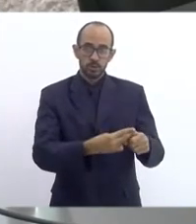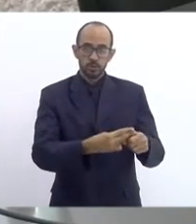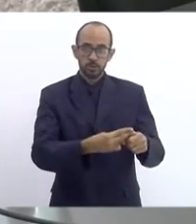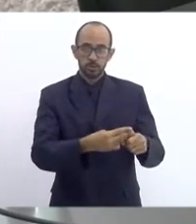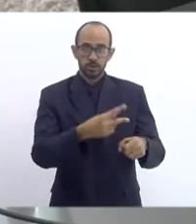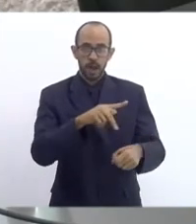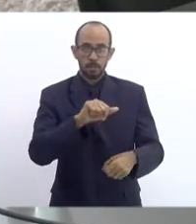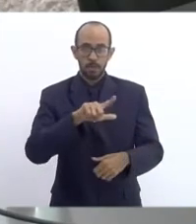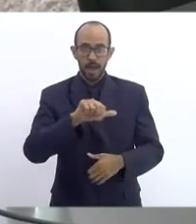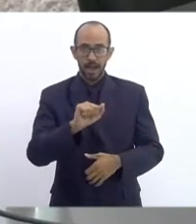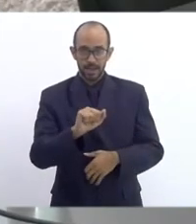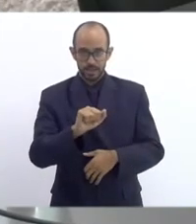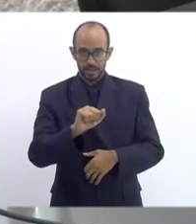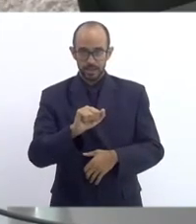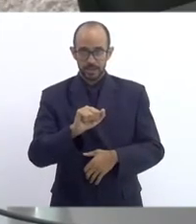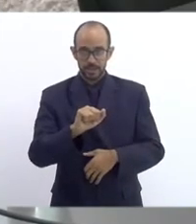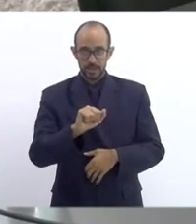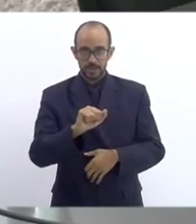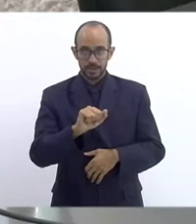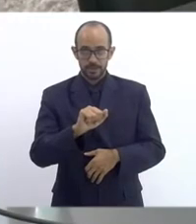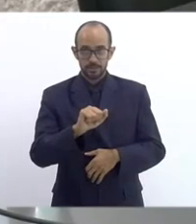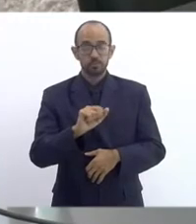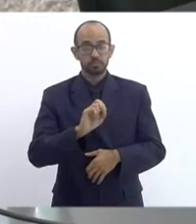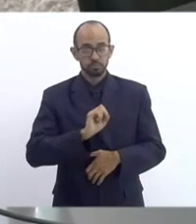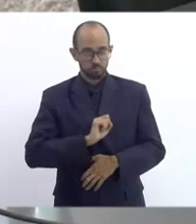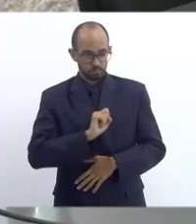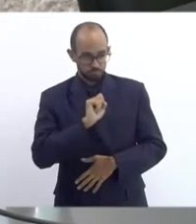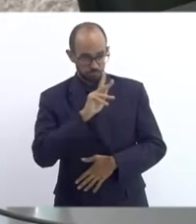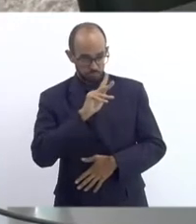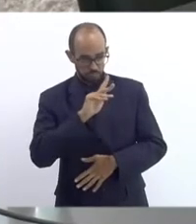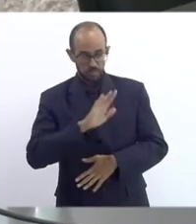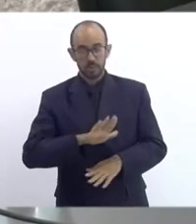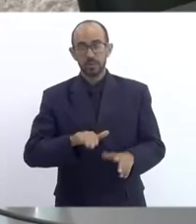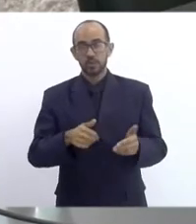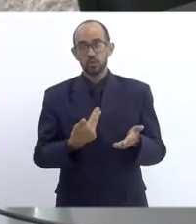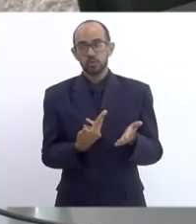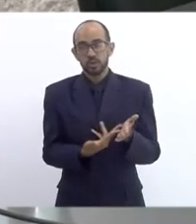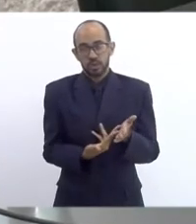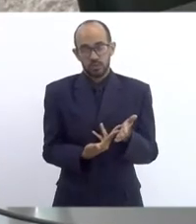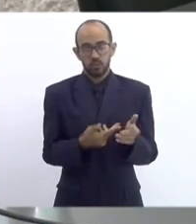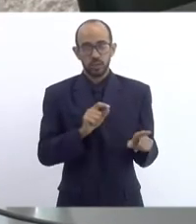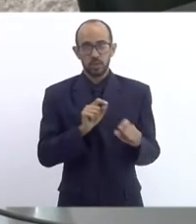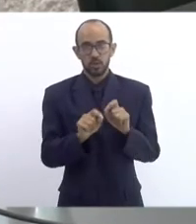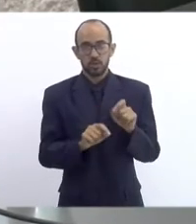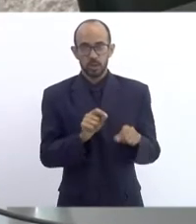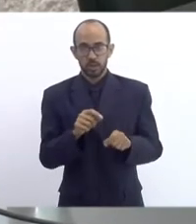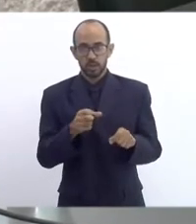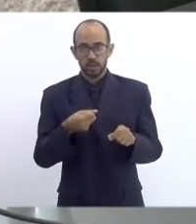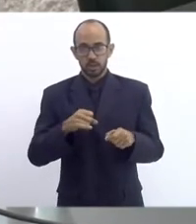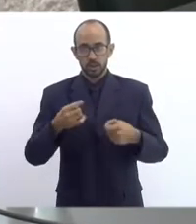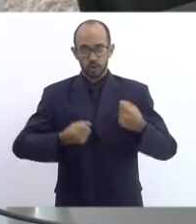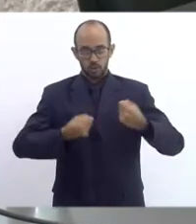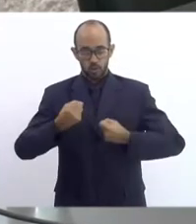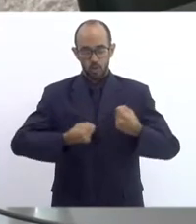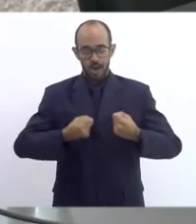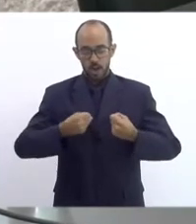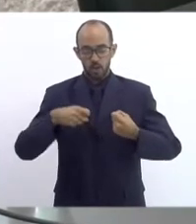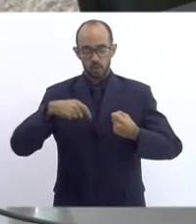Sim. Muito bem. Então, quer dizer, na prática, se eu estiver com um carro emplacado